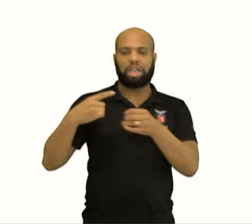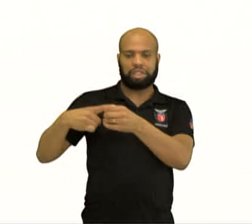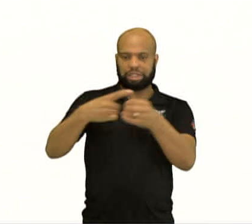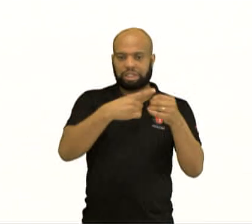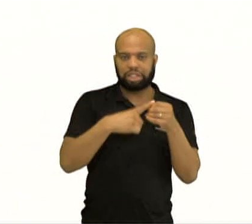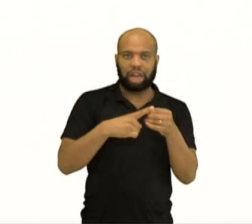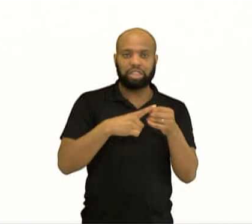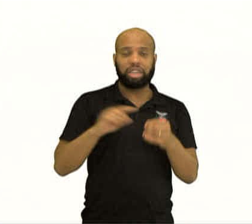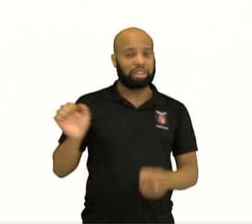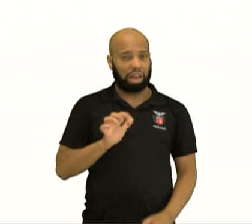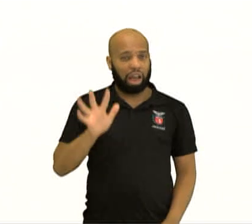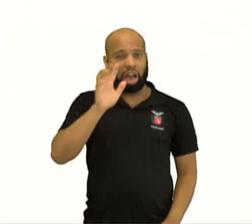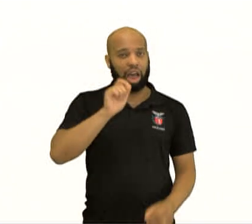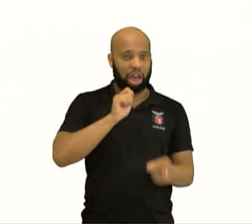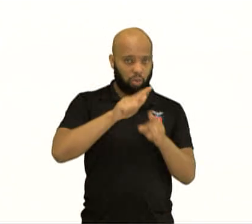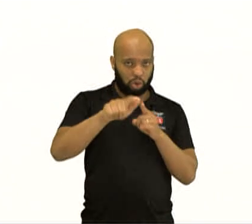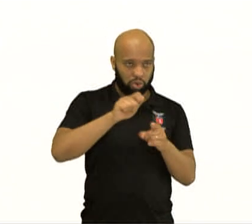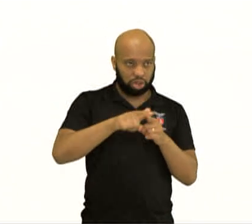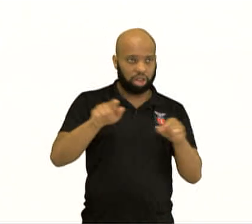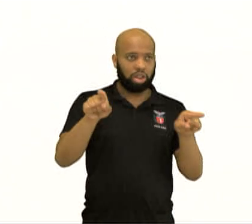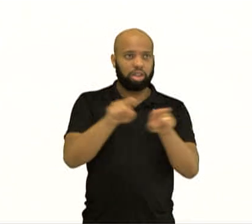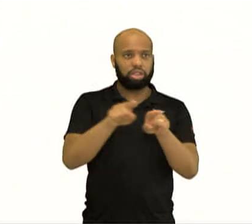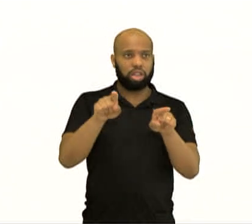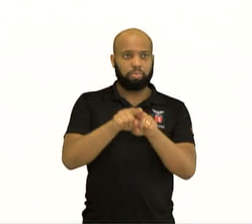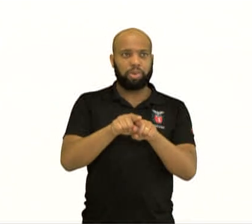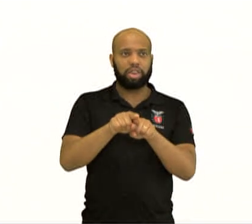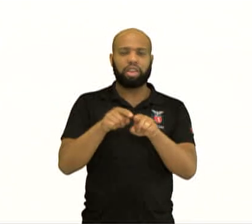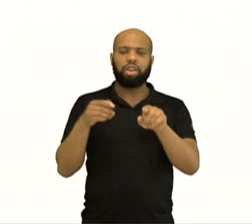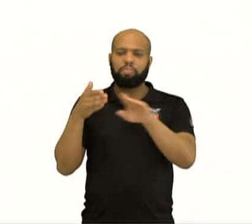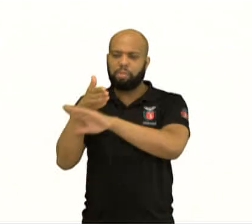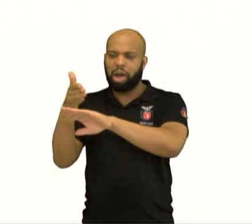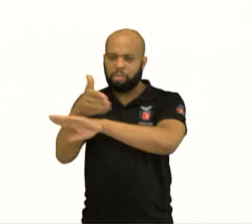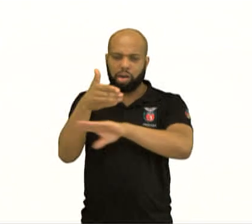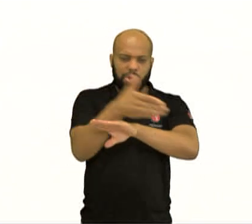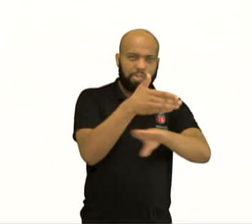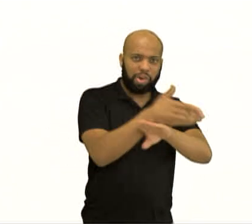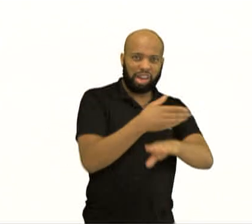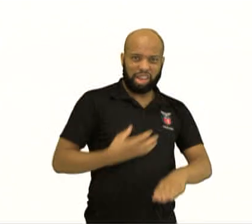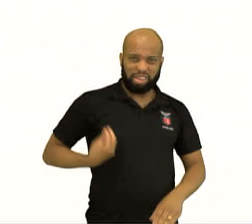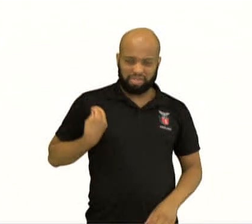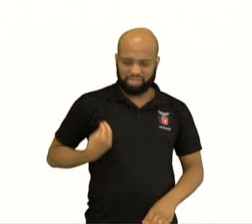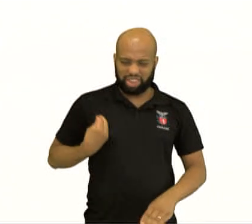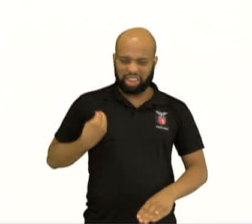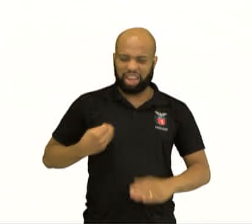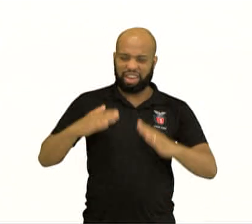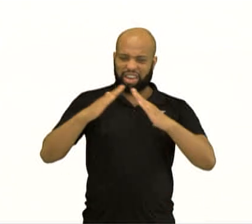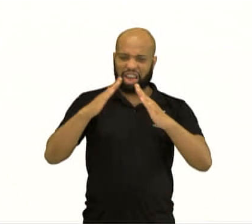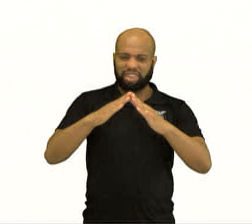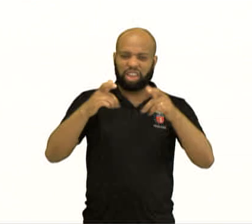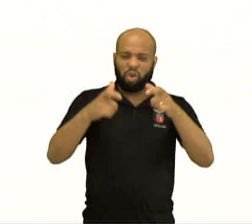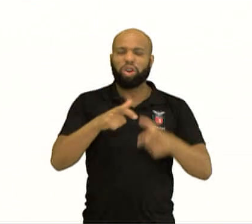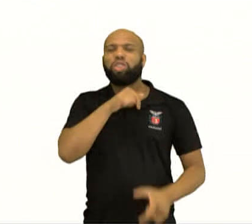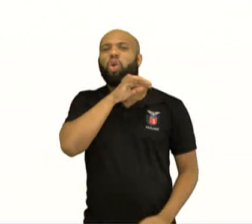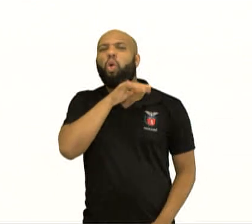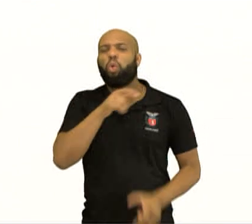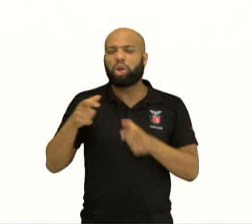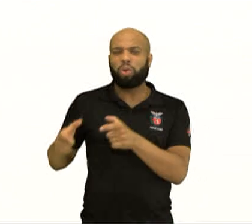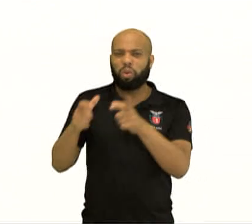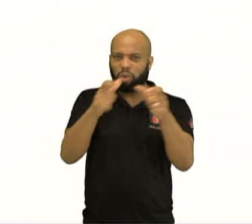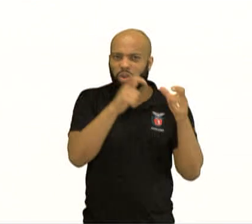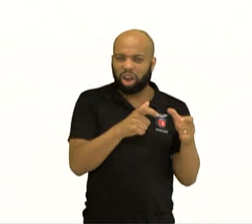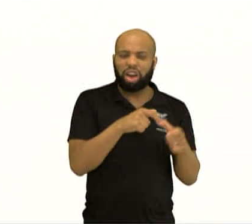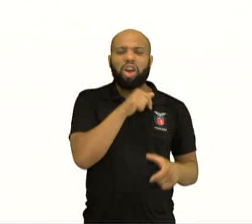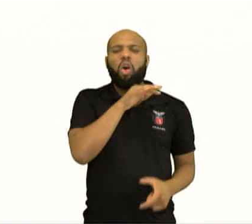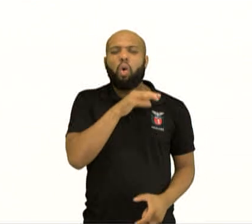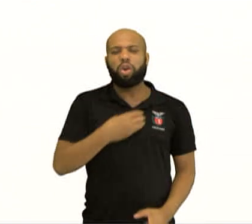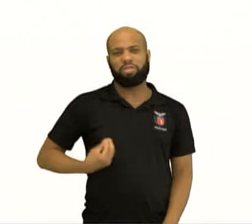dos aluguéis e a ocupação de lugares insalubres, o que tornou ainda mais precárias as condições de vida da